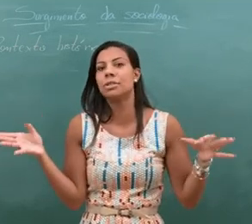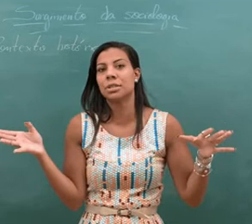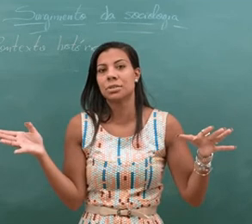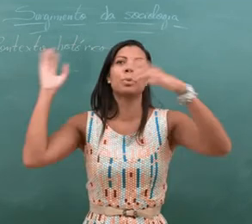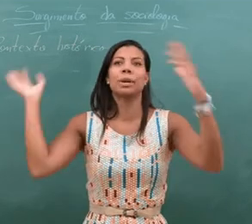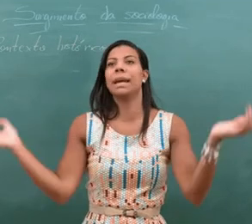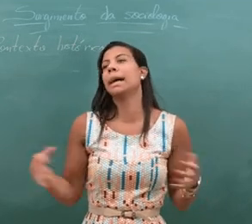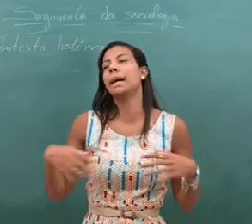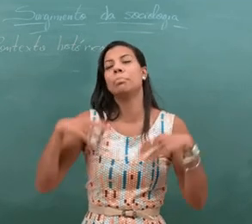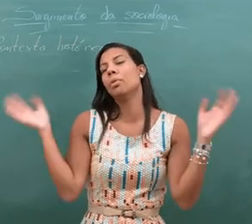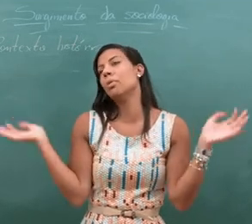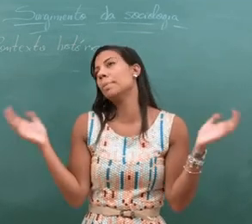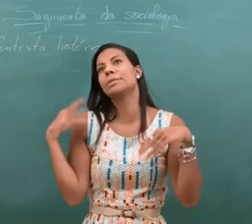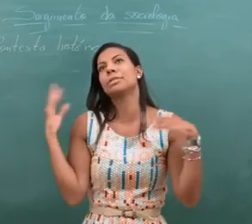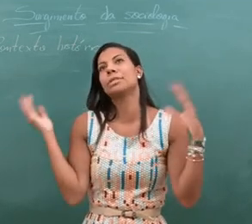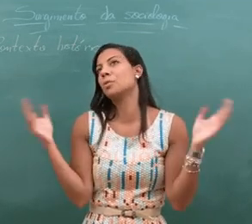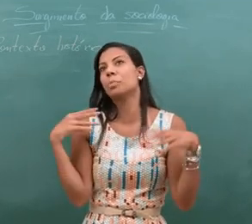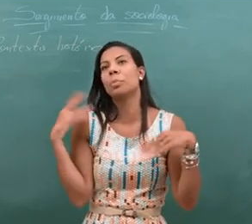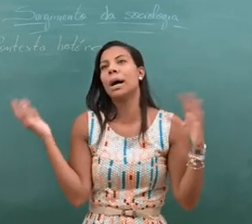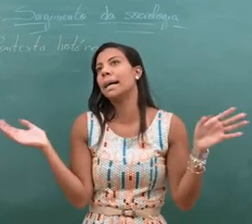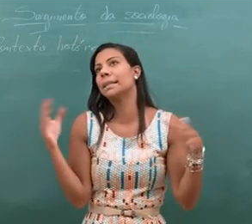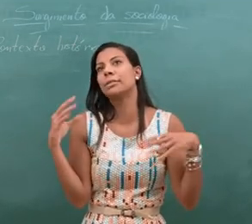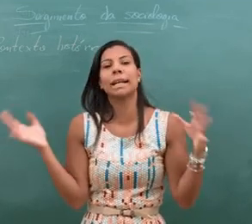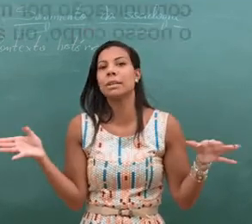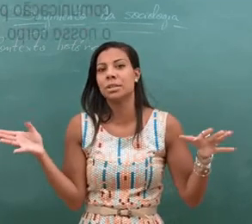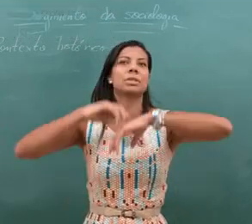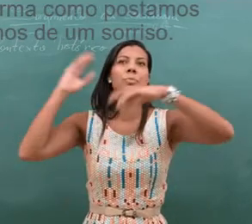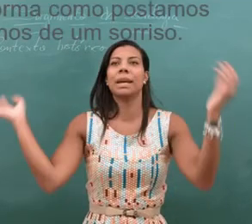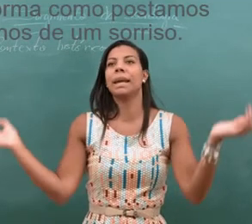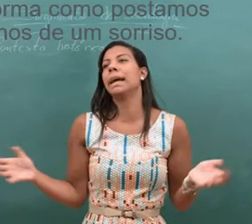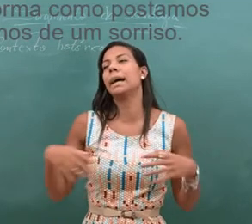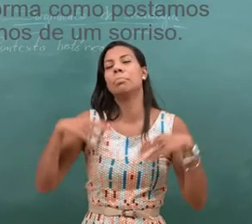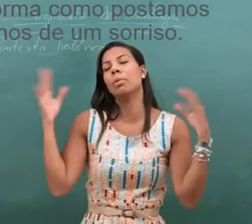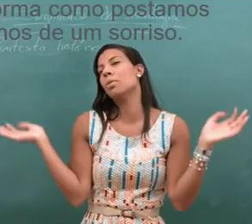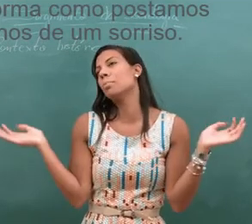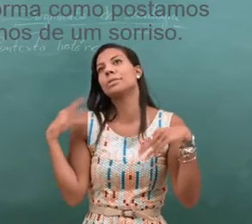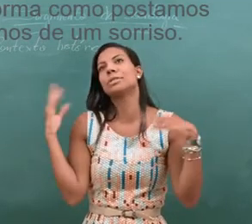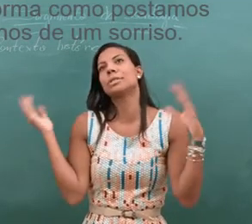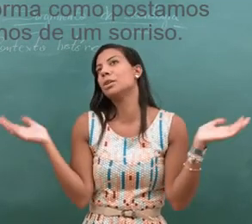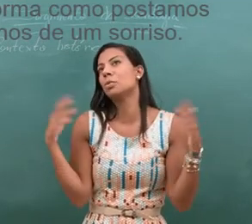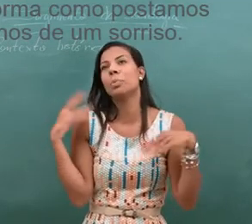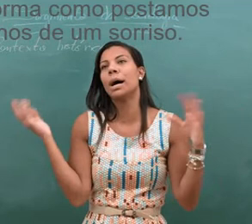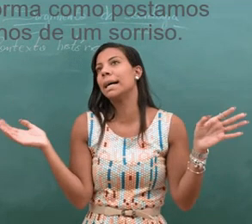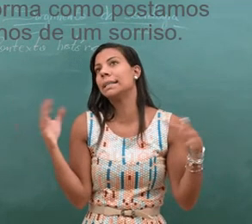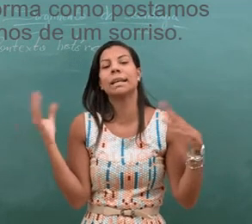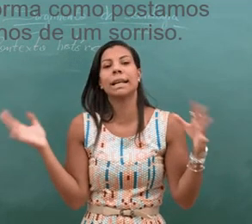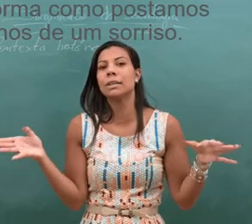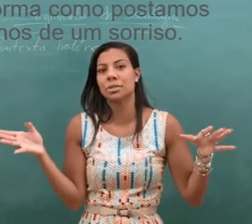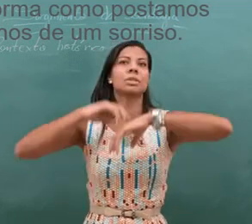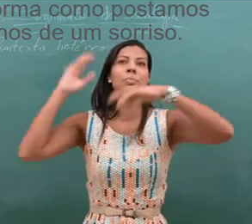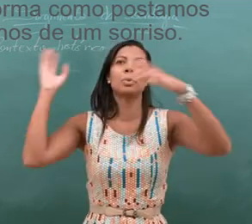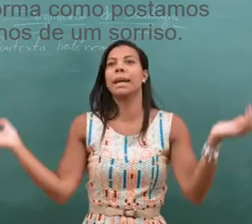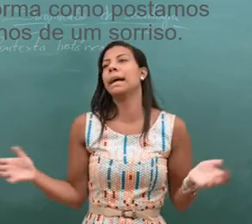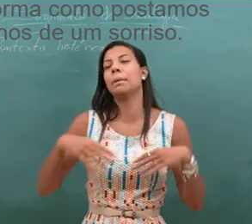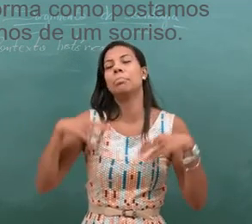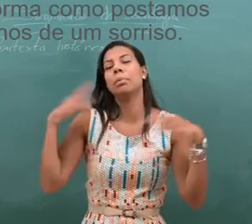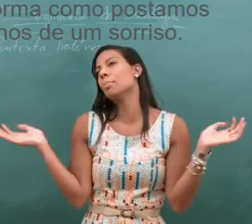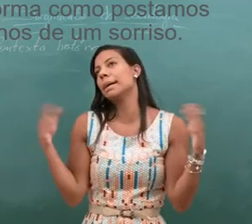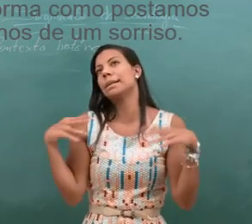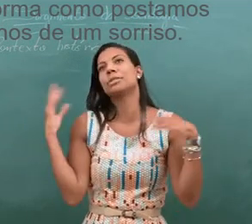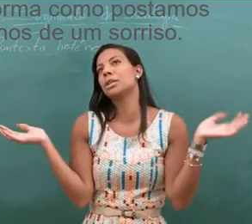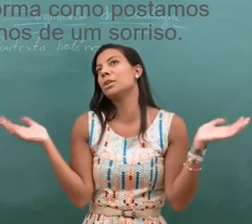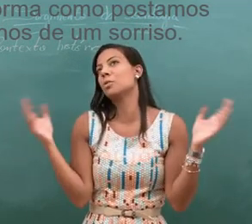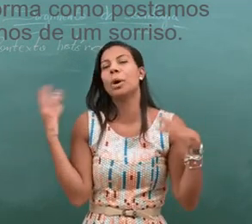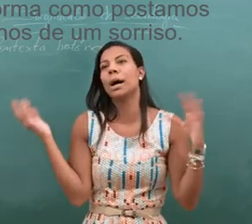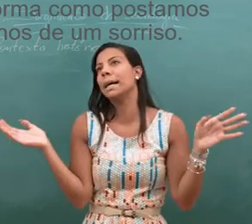das palavras, ok? Através da linguagem não verbal. Essa linguagem é tão importante que,